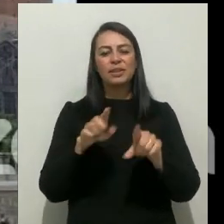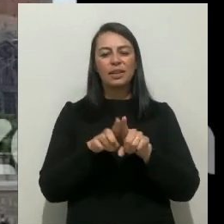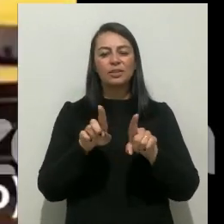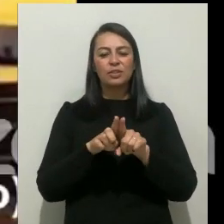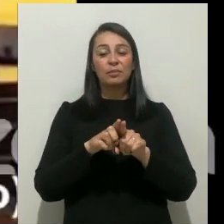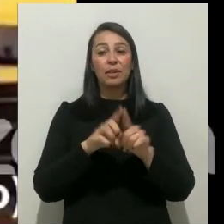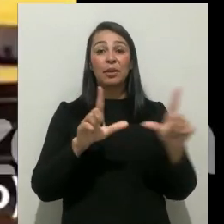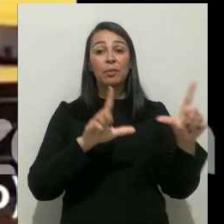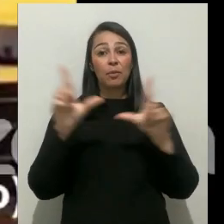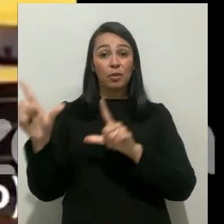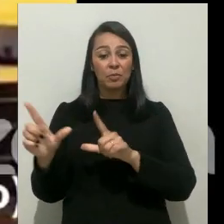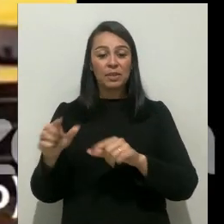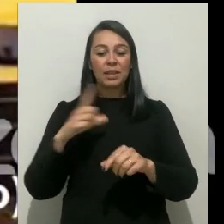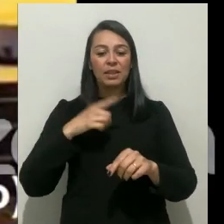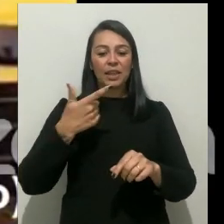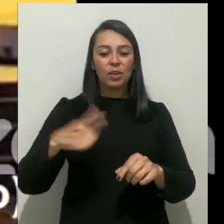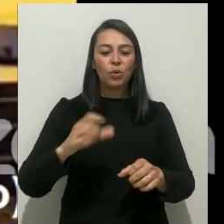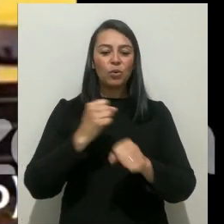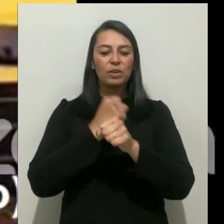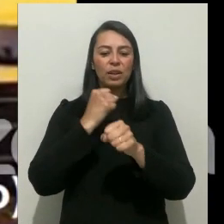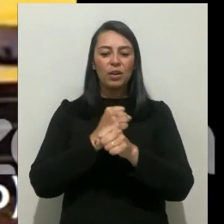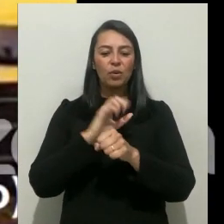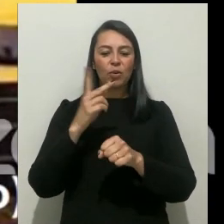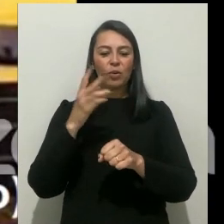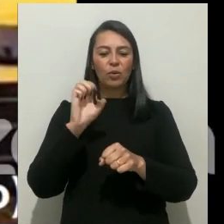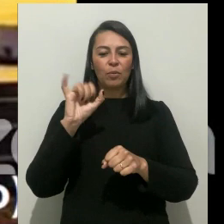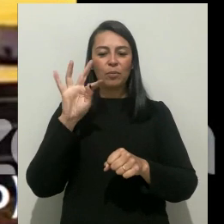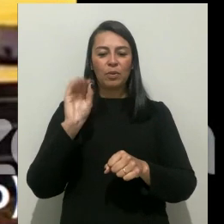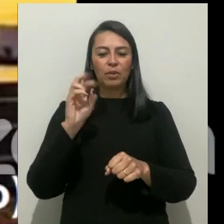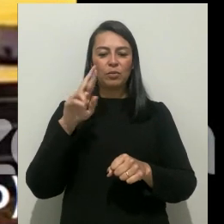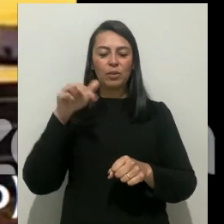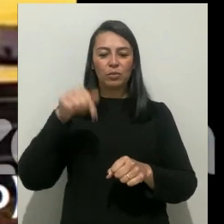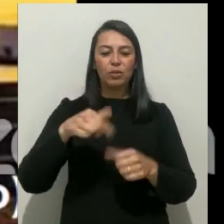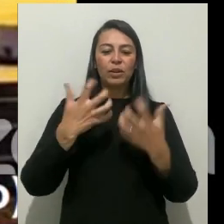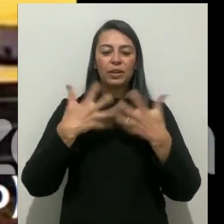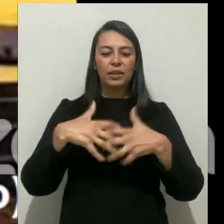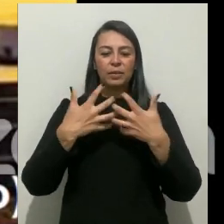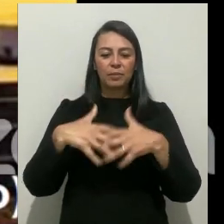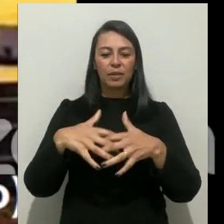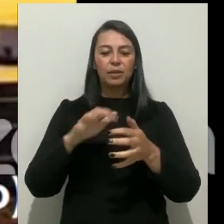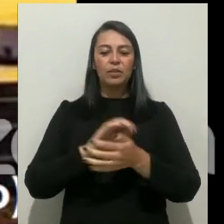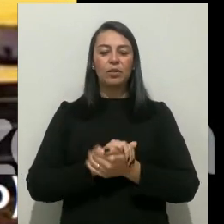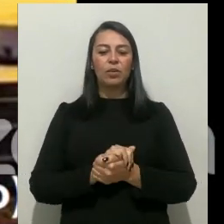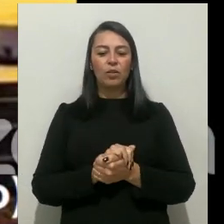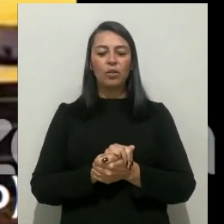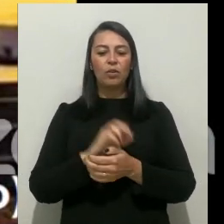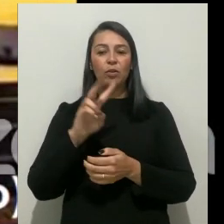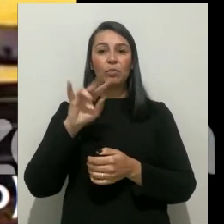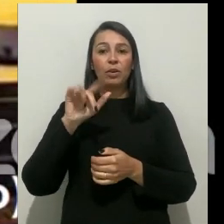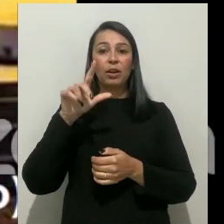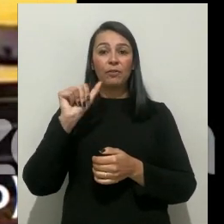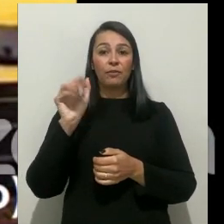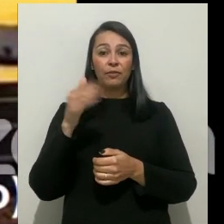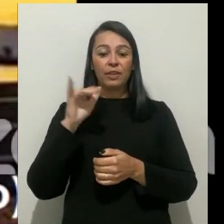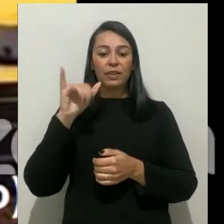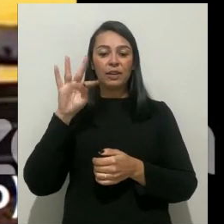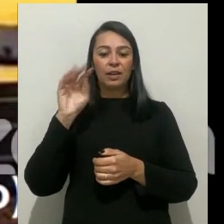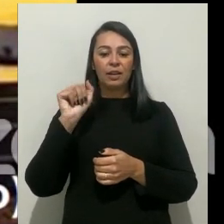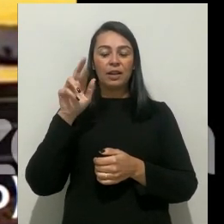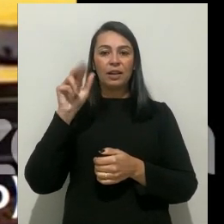favor. E aqui mais obras do Heitor, em Petrópolis, né? A Vila Itararé, que é o famoso castelo da